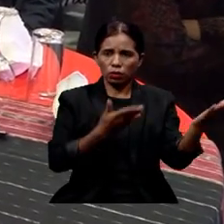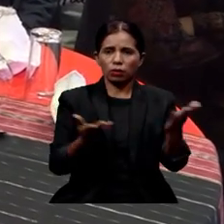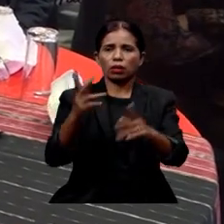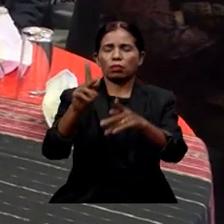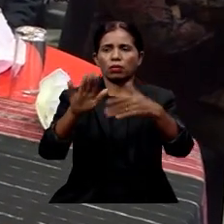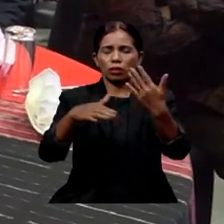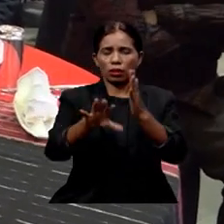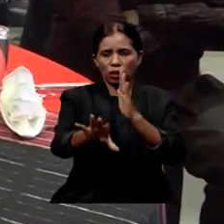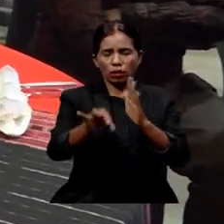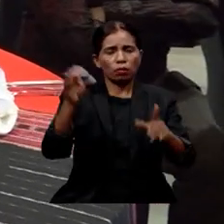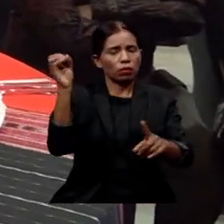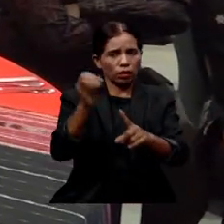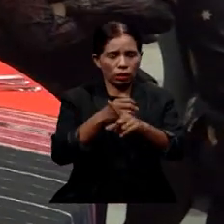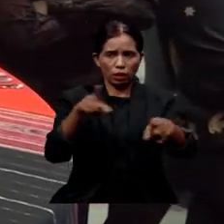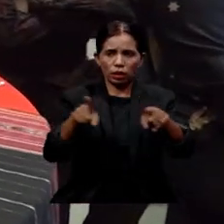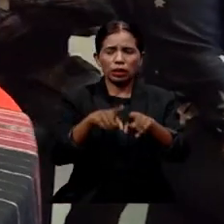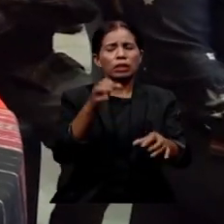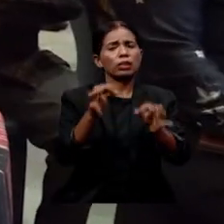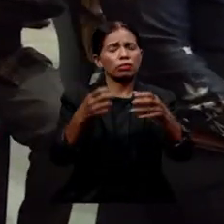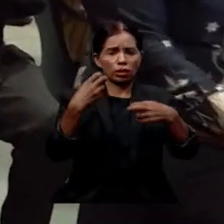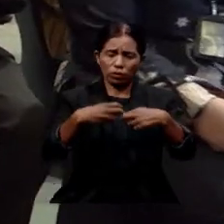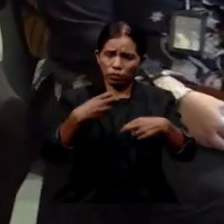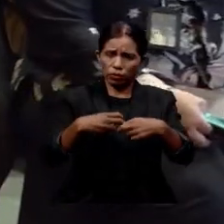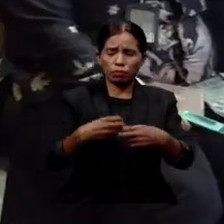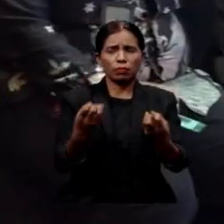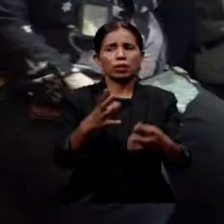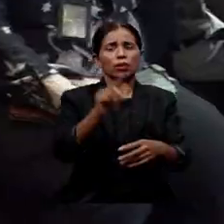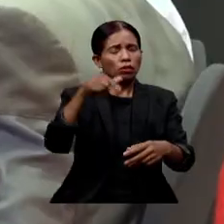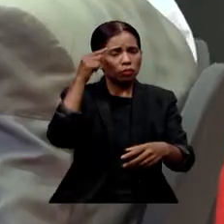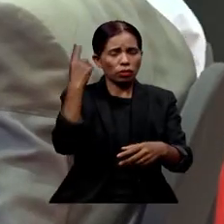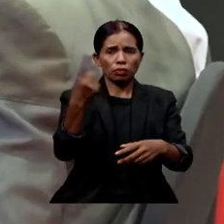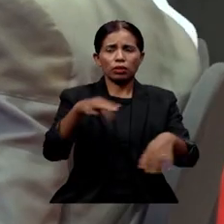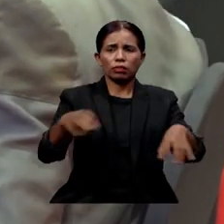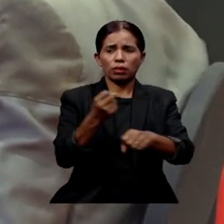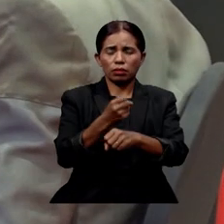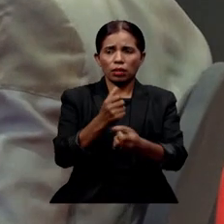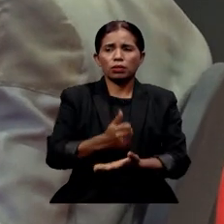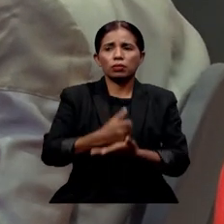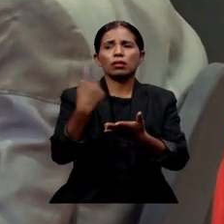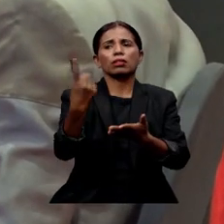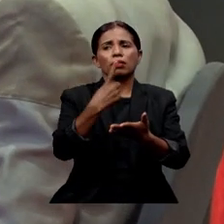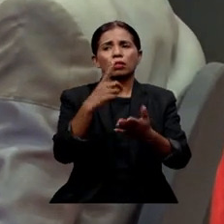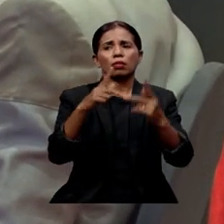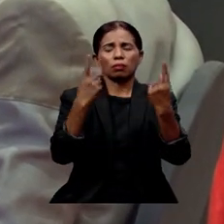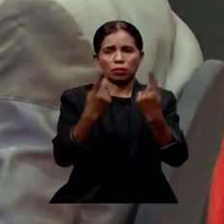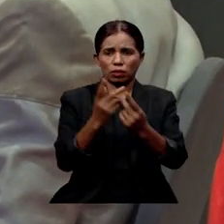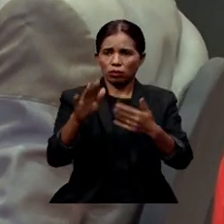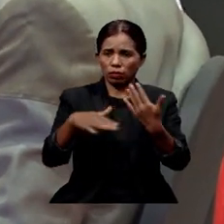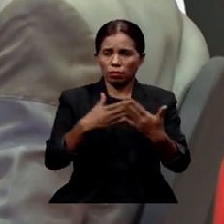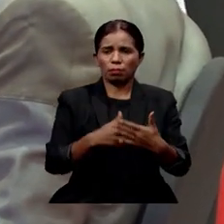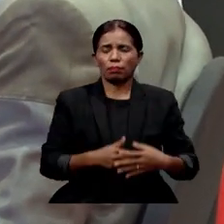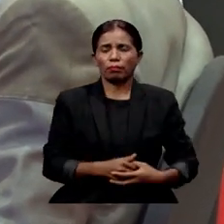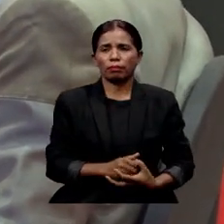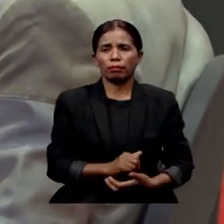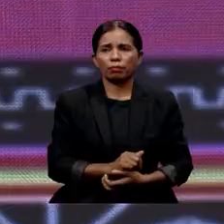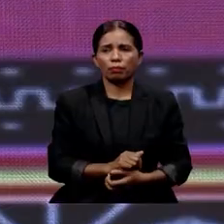reta na oportunidade hanesan mas que é desafio barak governo na fate esforço no apoio na fate empresa telecomunicação sira. Investing